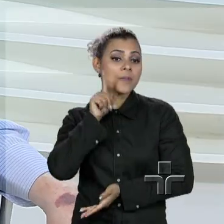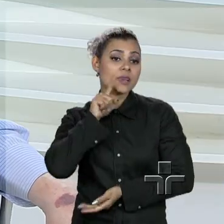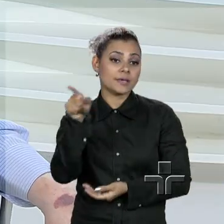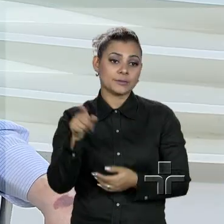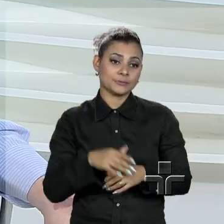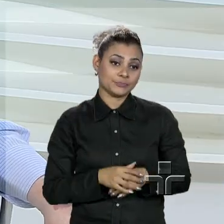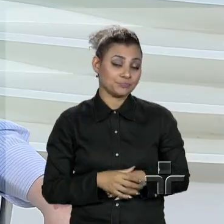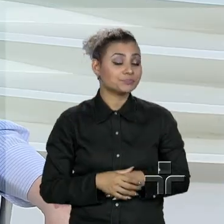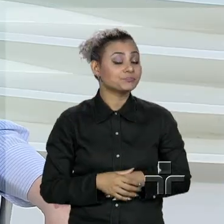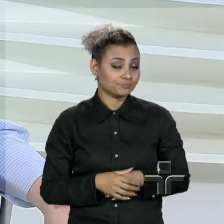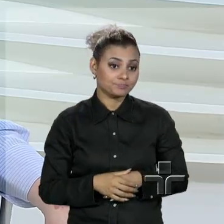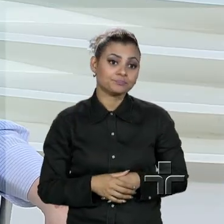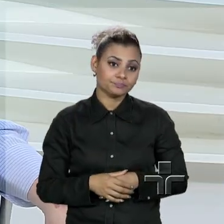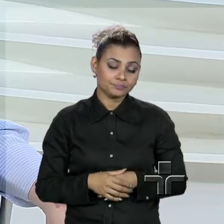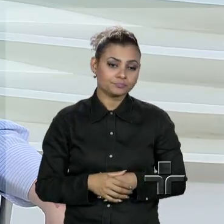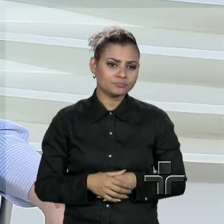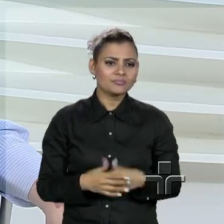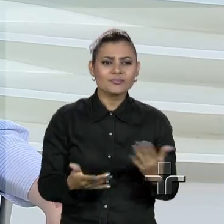Ou seja,